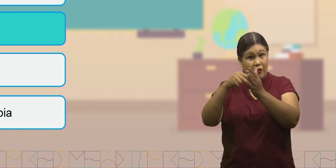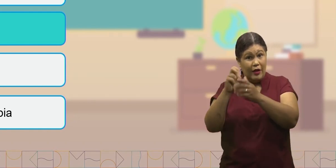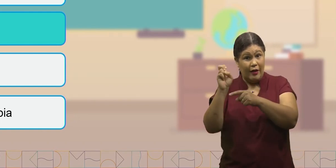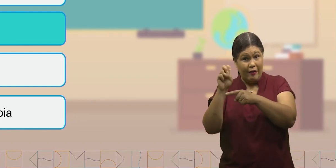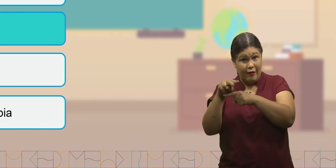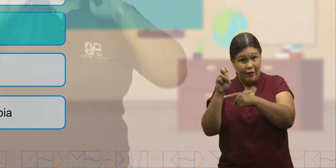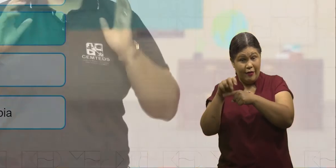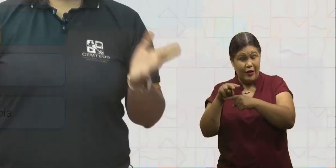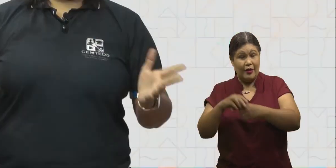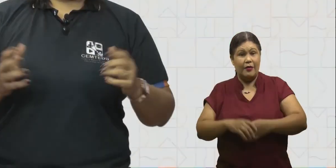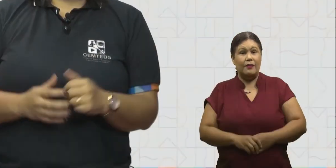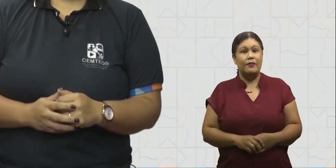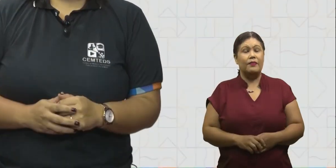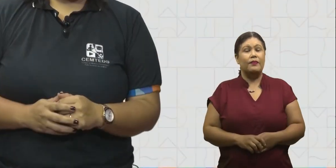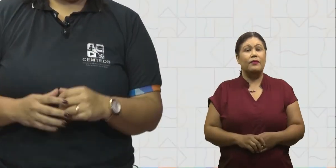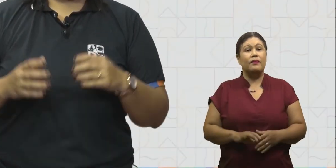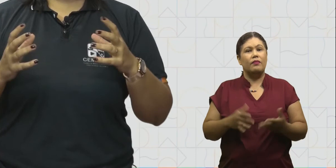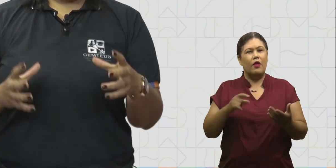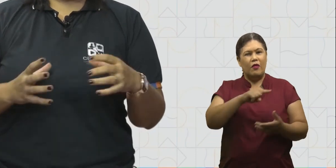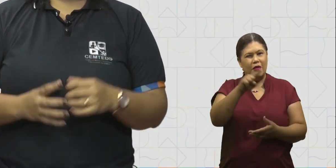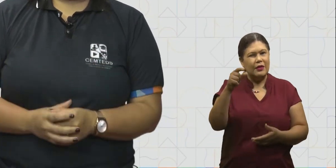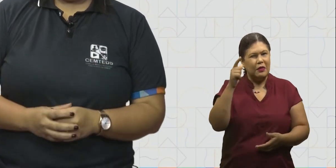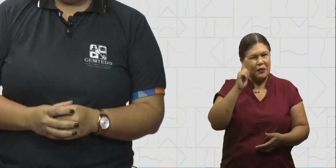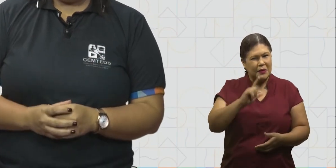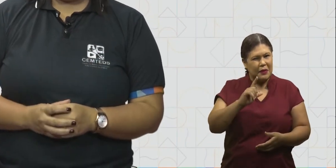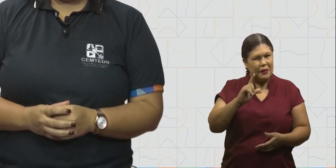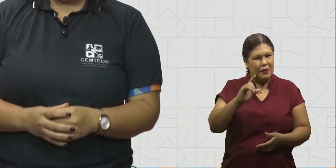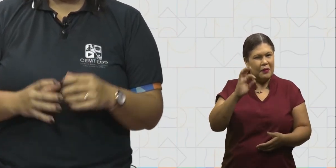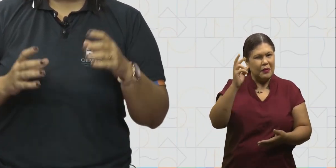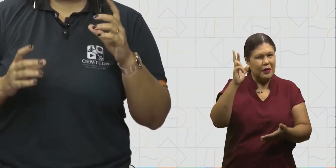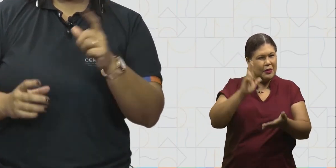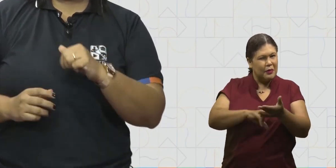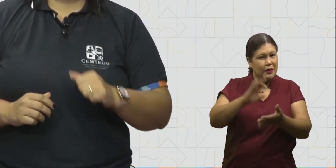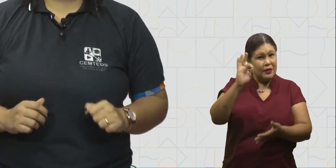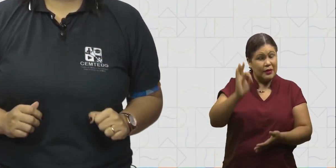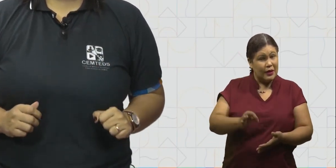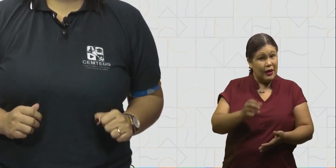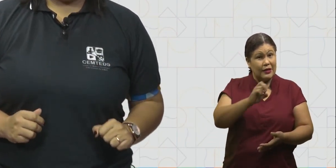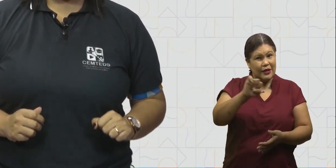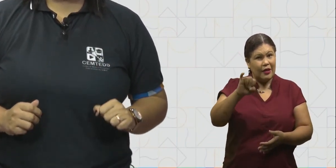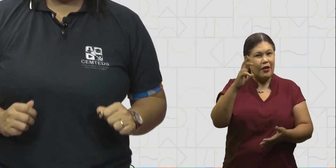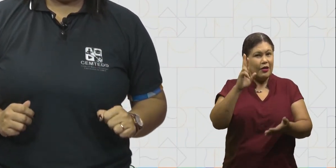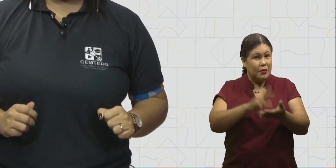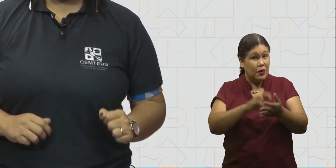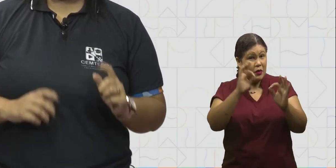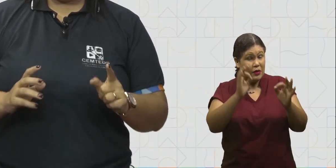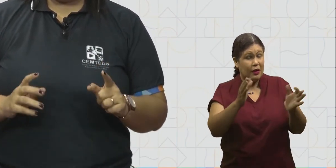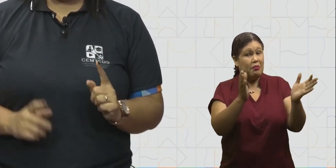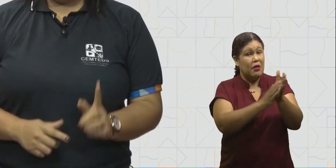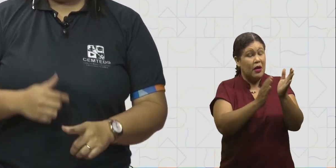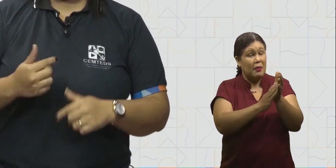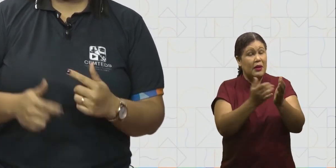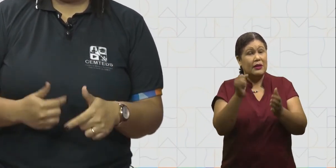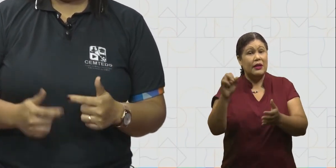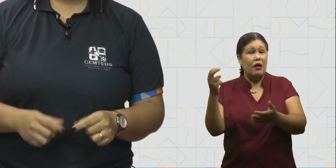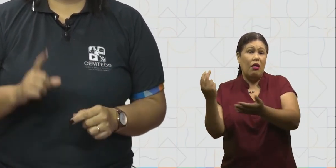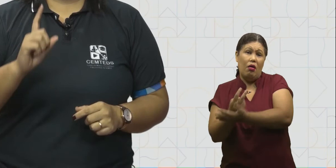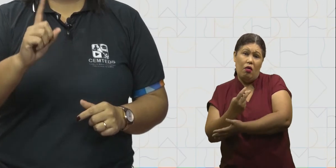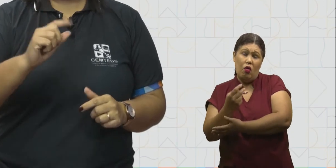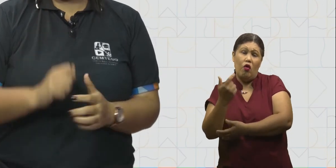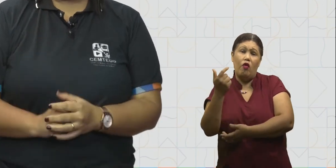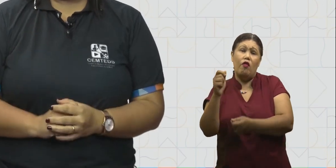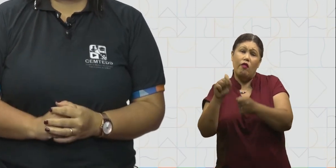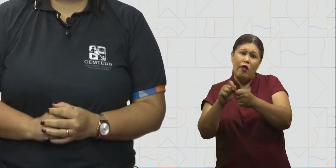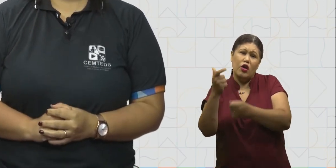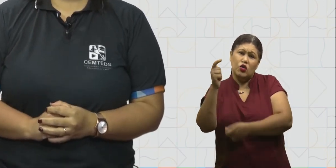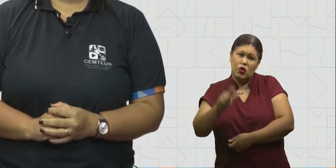fagoterapia. E aí, acertou as questões? Se acertou, Parabéns! Se não, refaça,